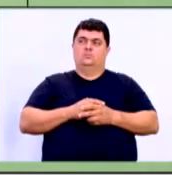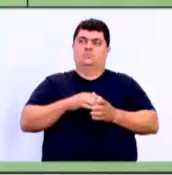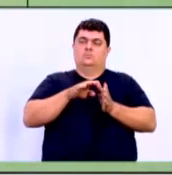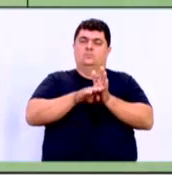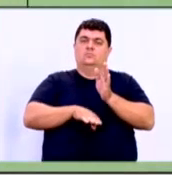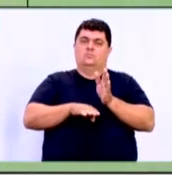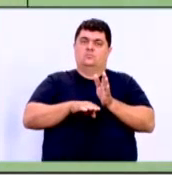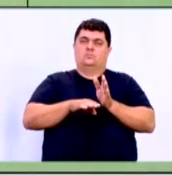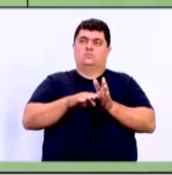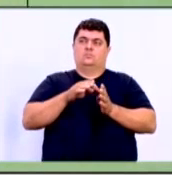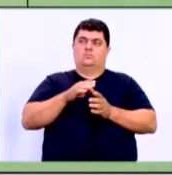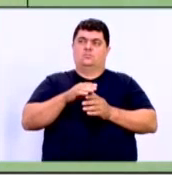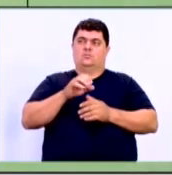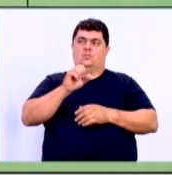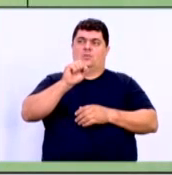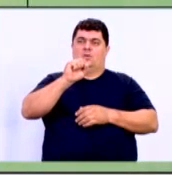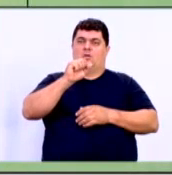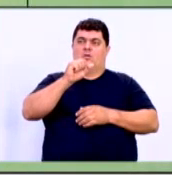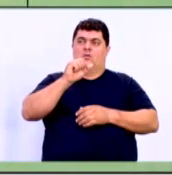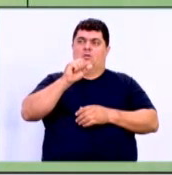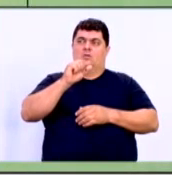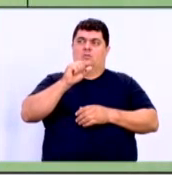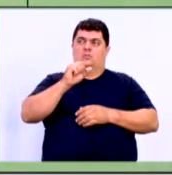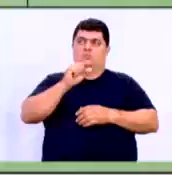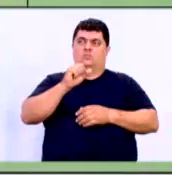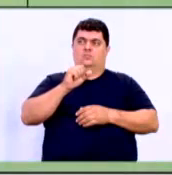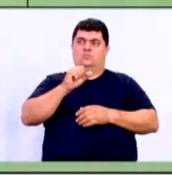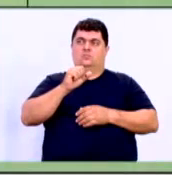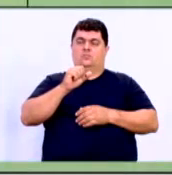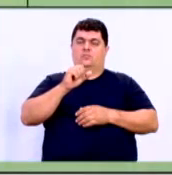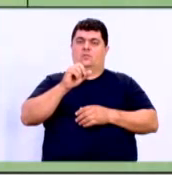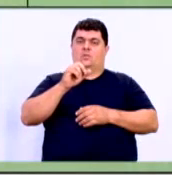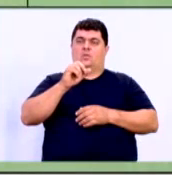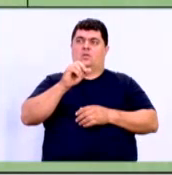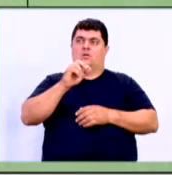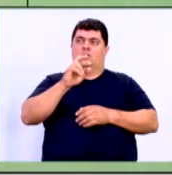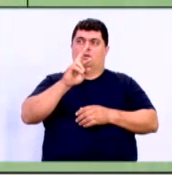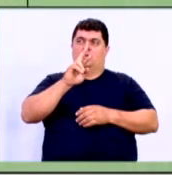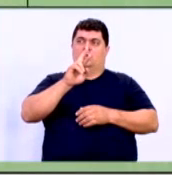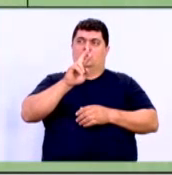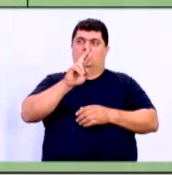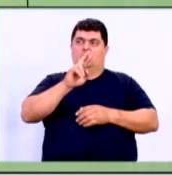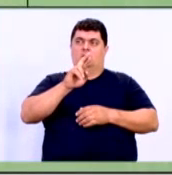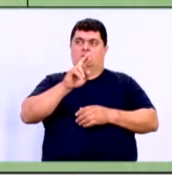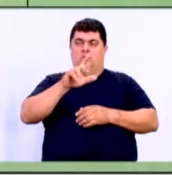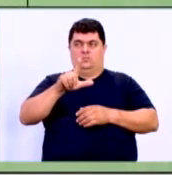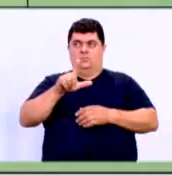como que fica a nossa conta? Receita líquida, quanto eu arrecadei com a venda,